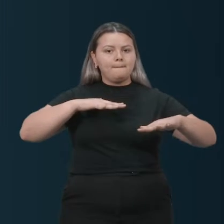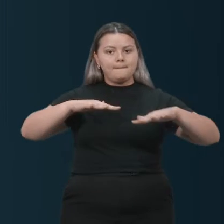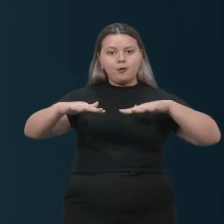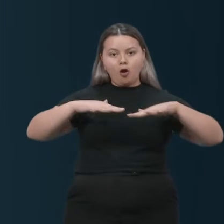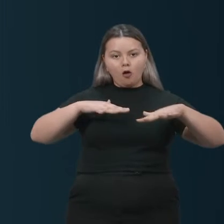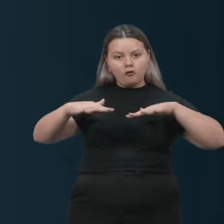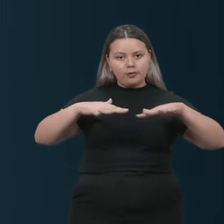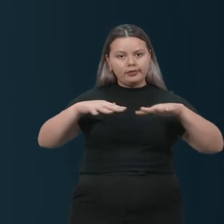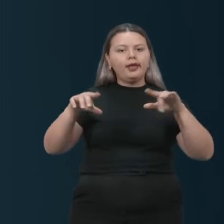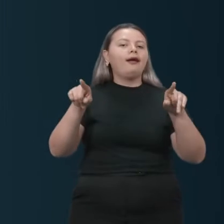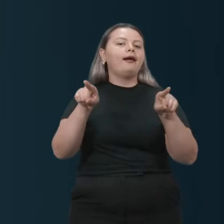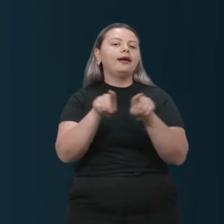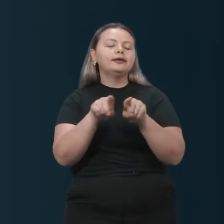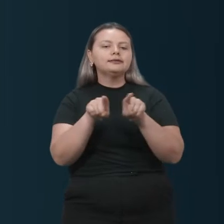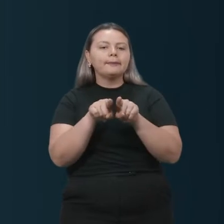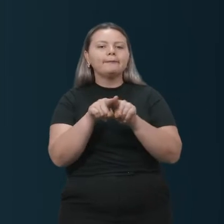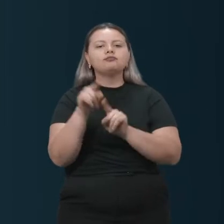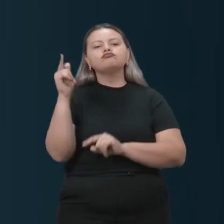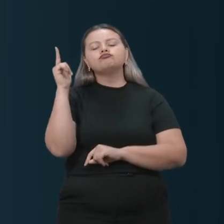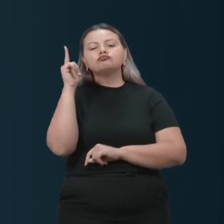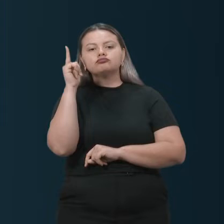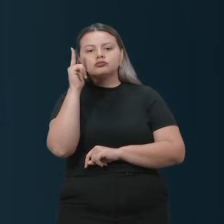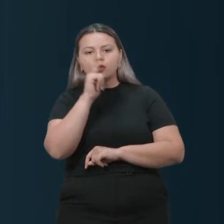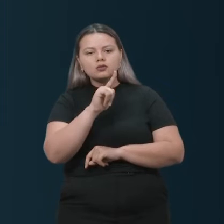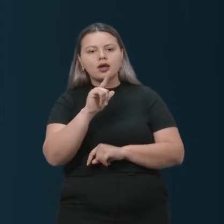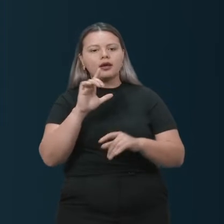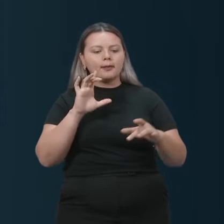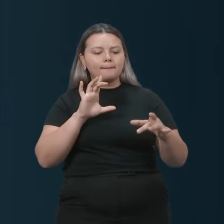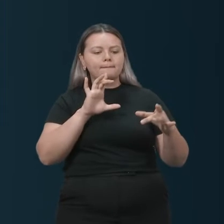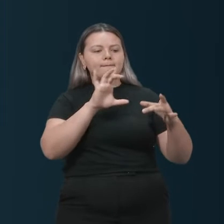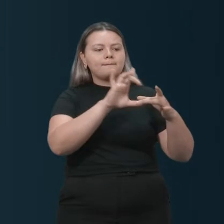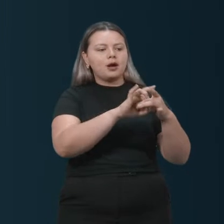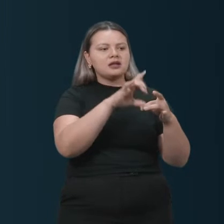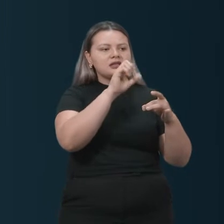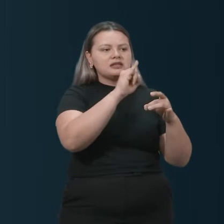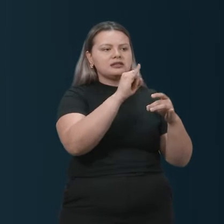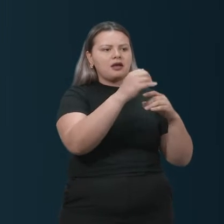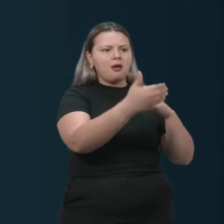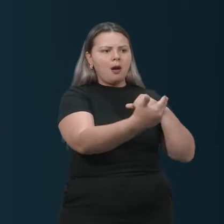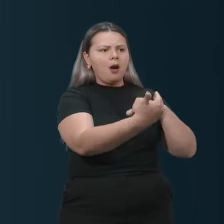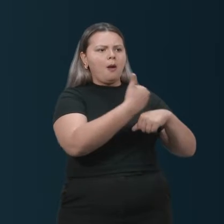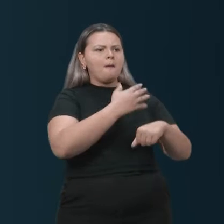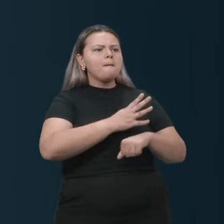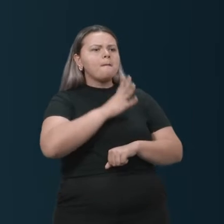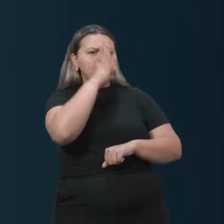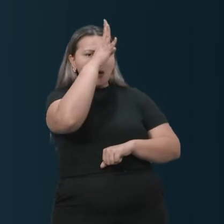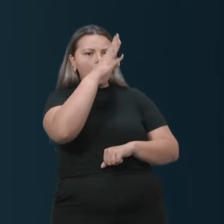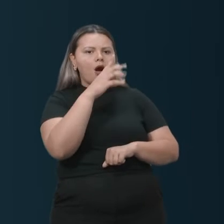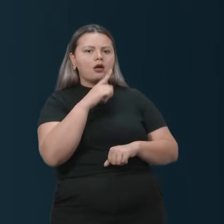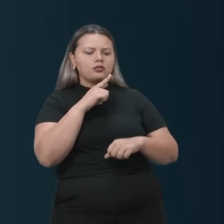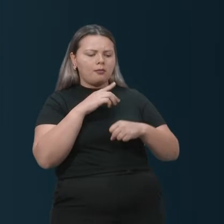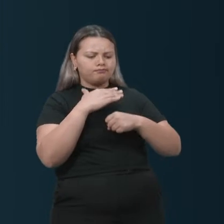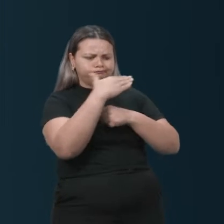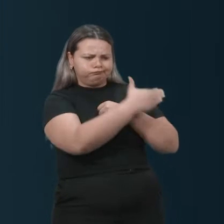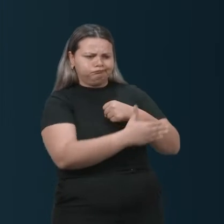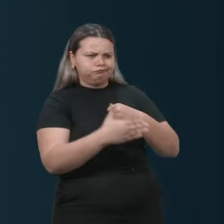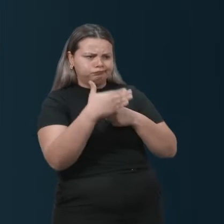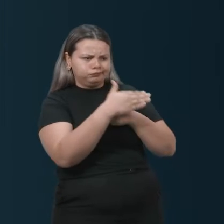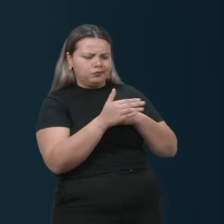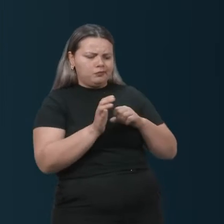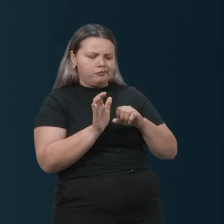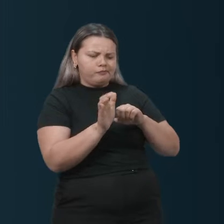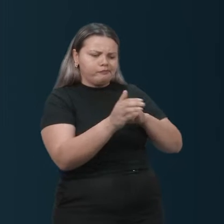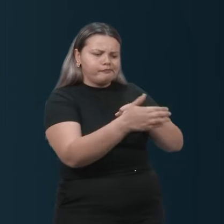movimentar e chegar até um micro-organismo que invadiu o sistema nervoso e permitir o englobamento